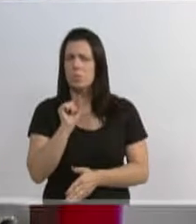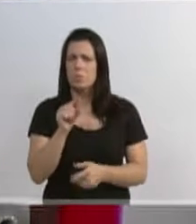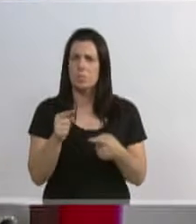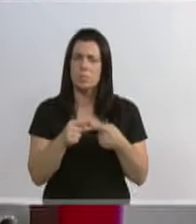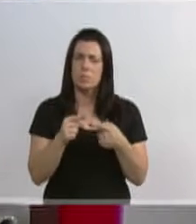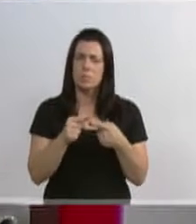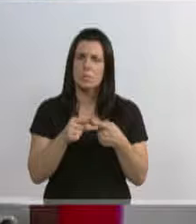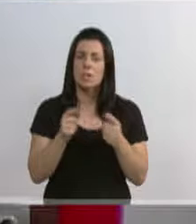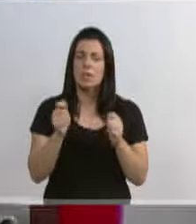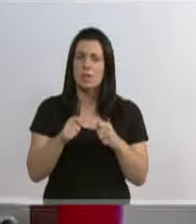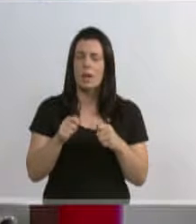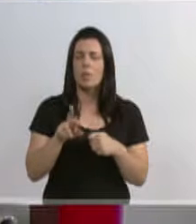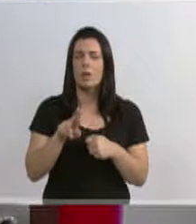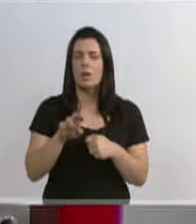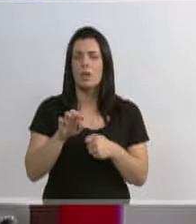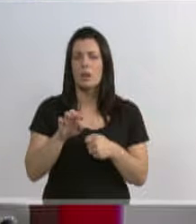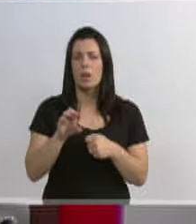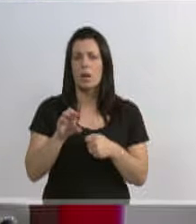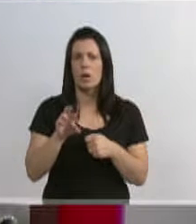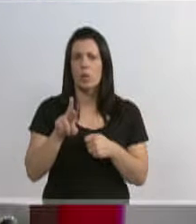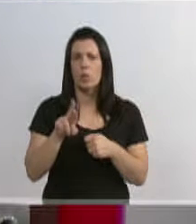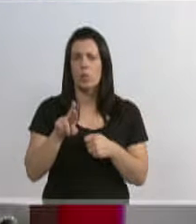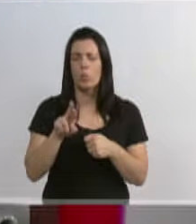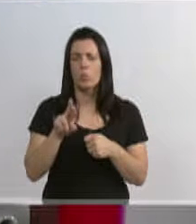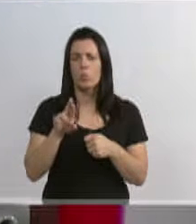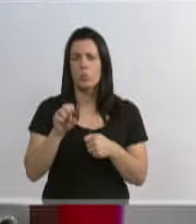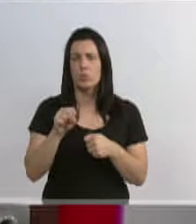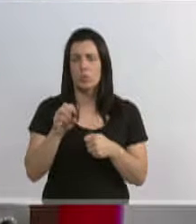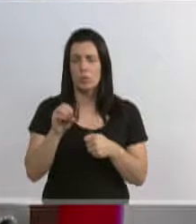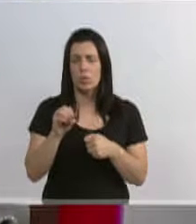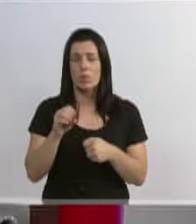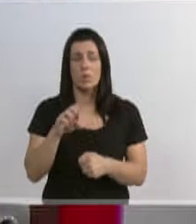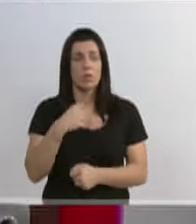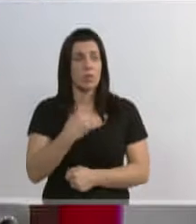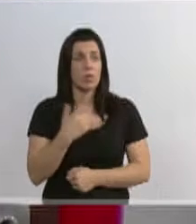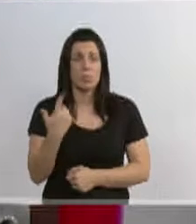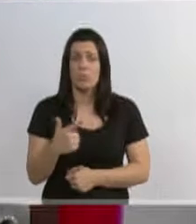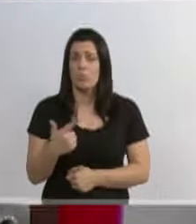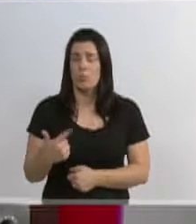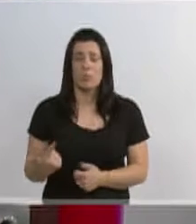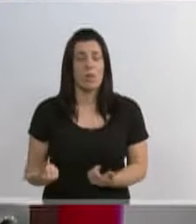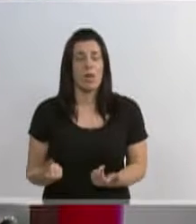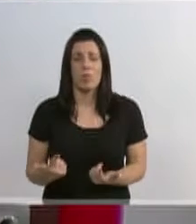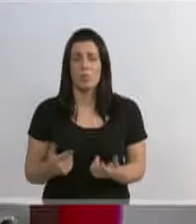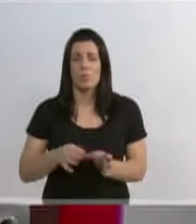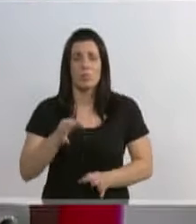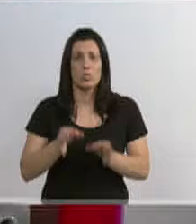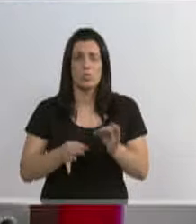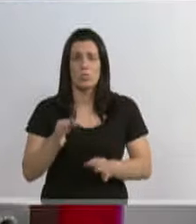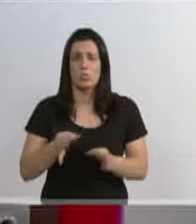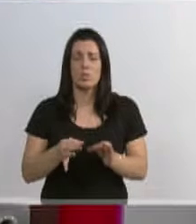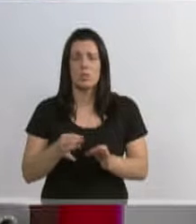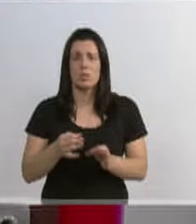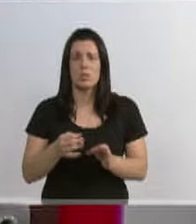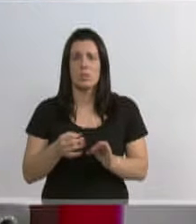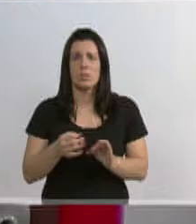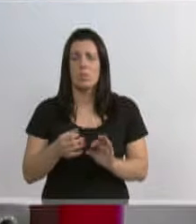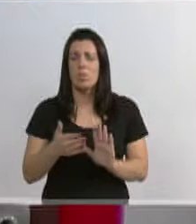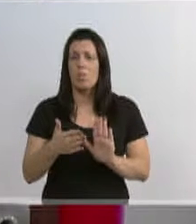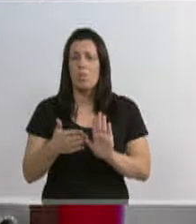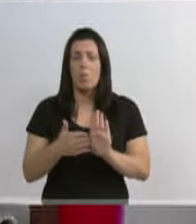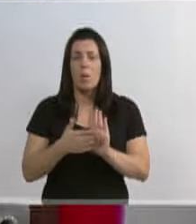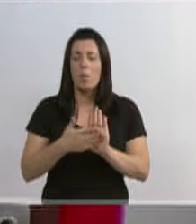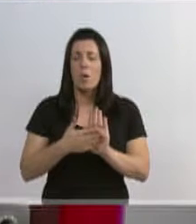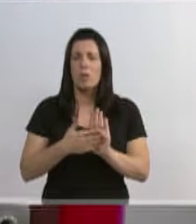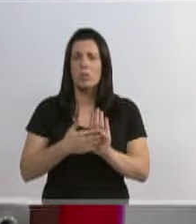cabe recurso para esse tipo de encaminhamento. E nós não temos, então, né, juridicamente falando, uma sentença transitada em